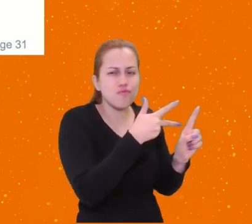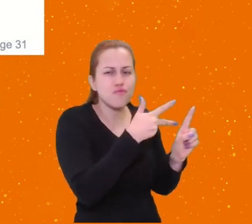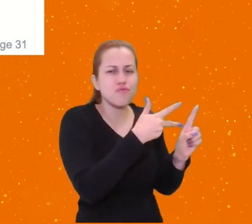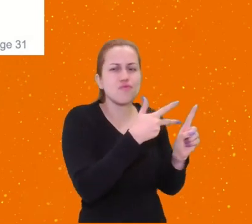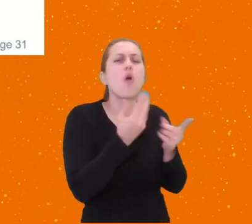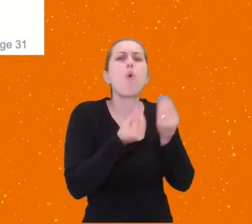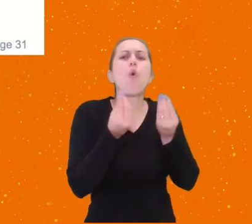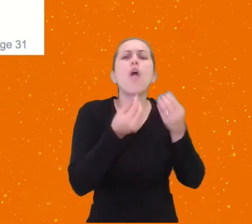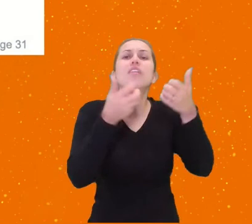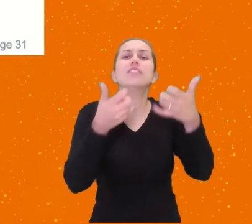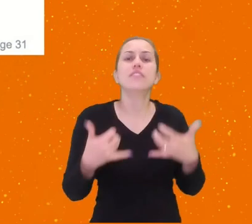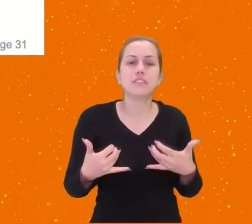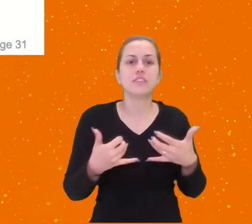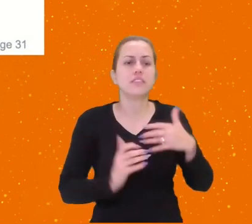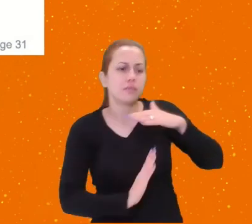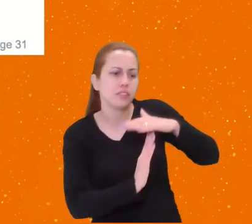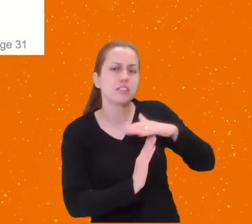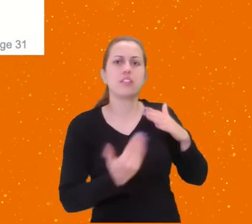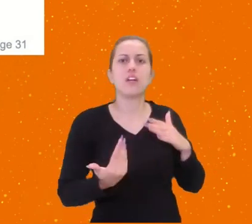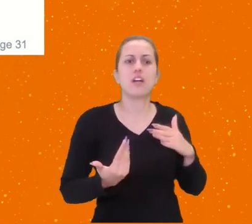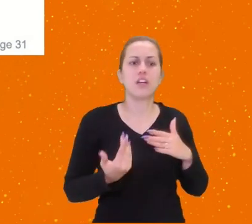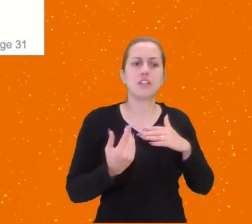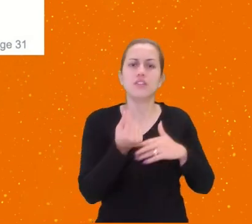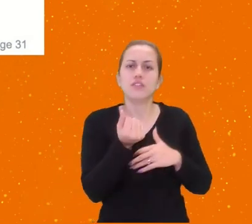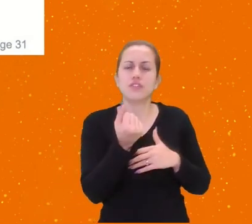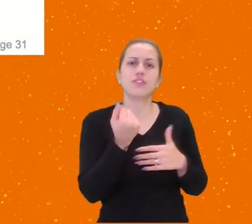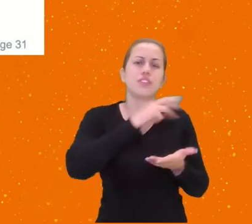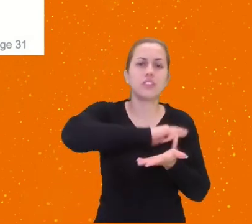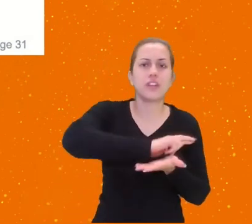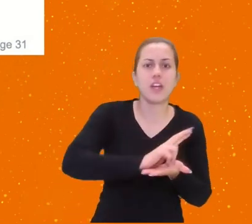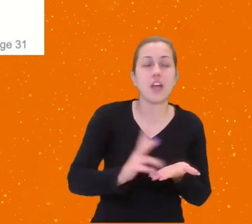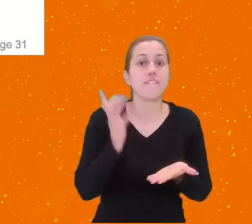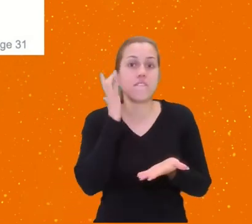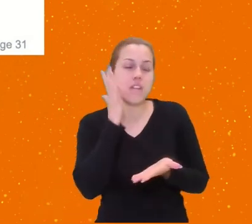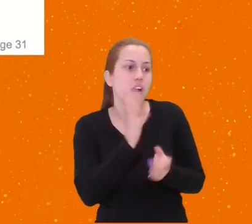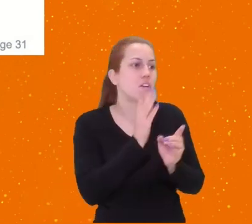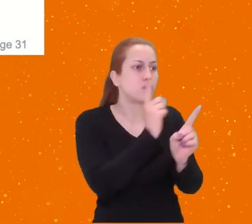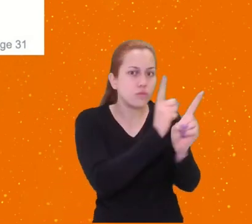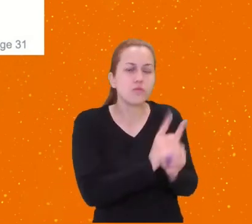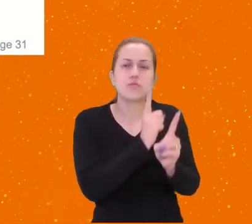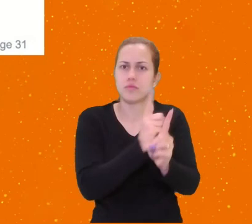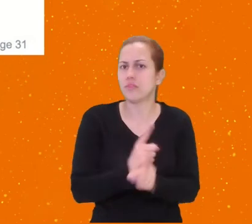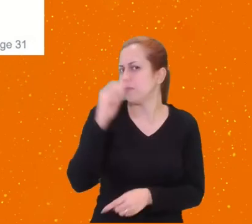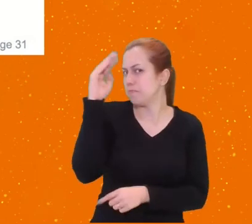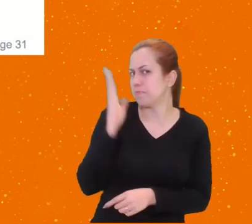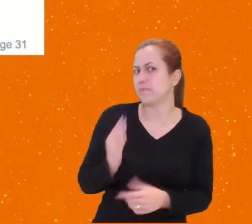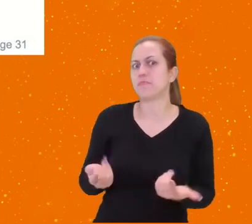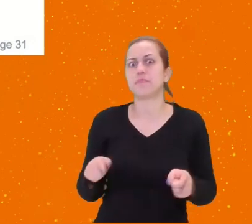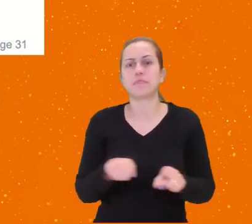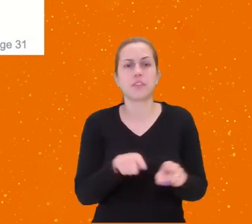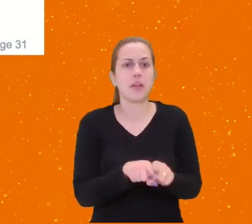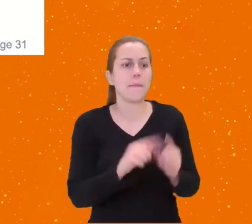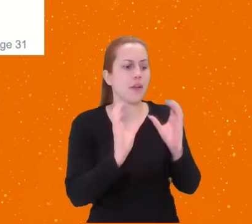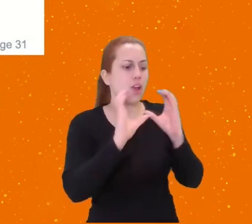também, limitação, orçamento, facilidade de encontrar no Brasil, principalmente lentes full frame, né?